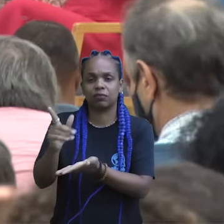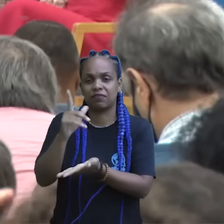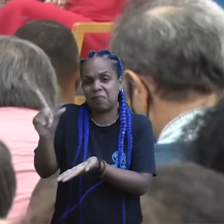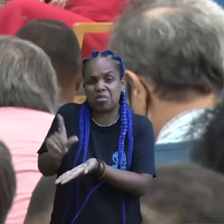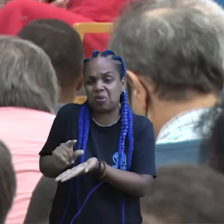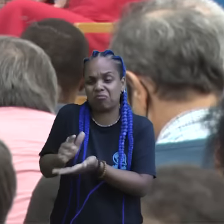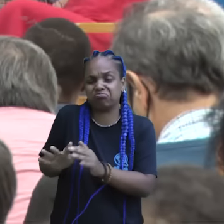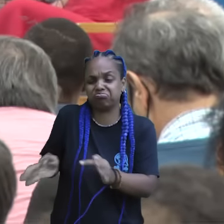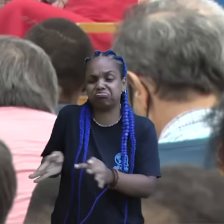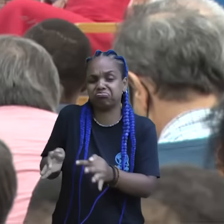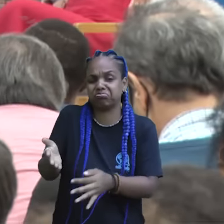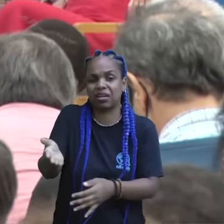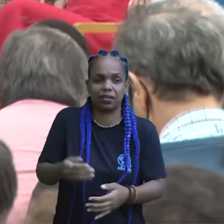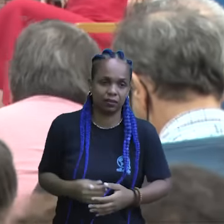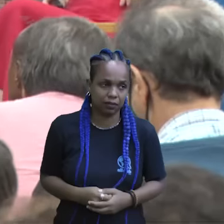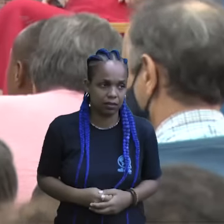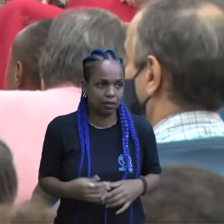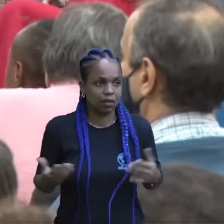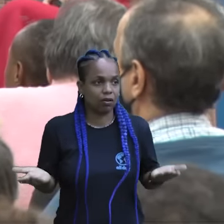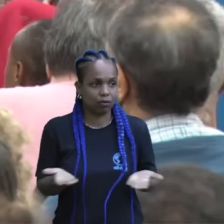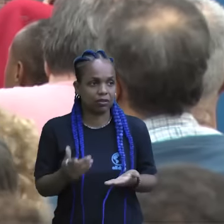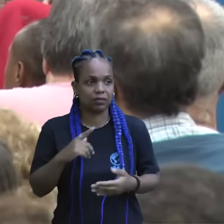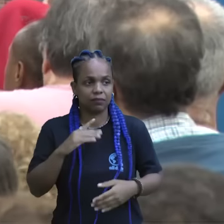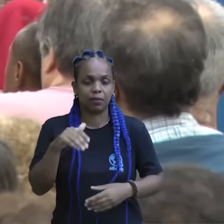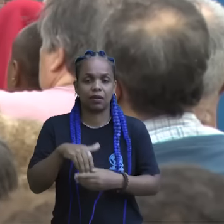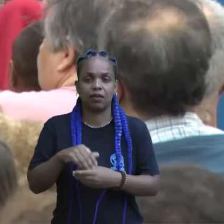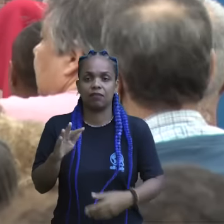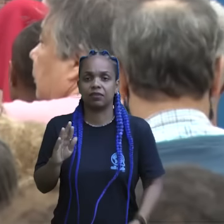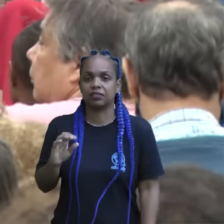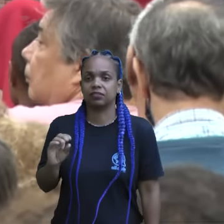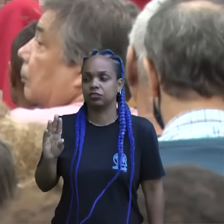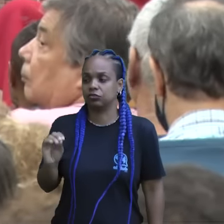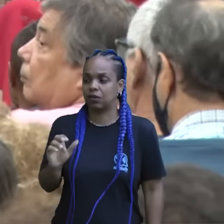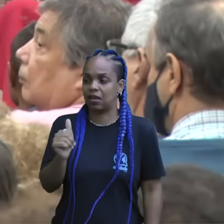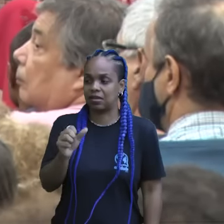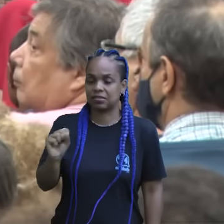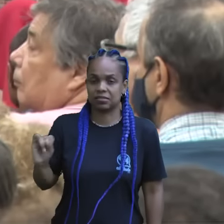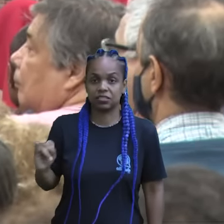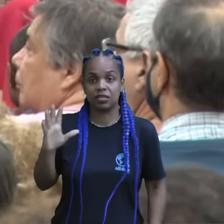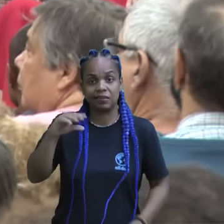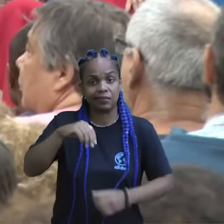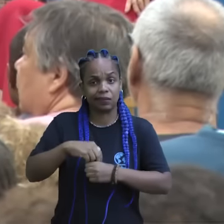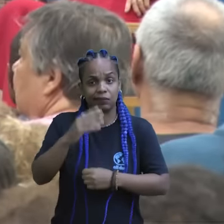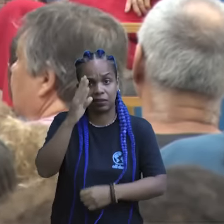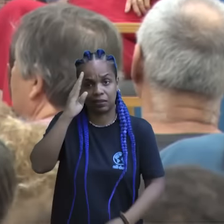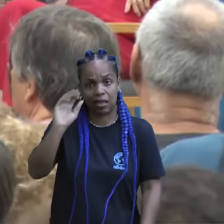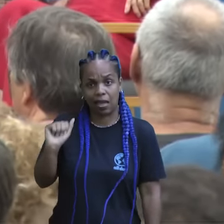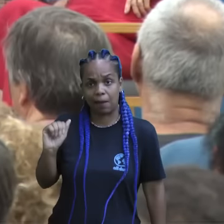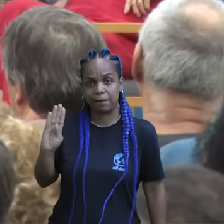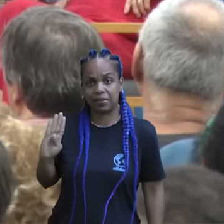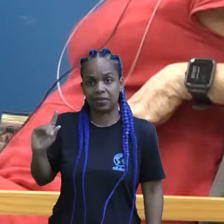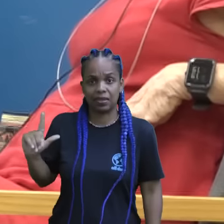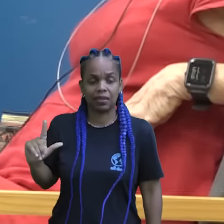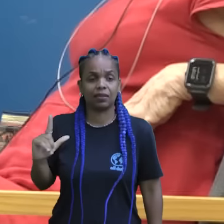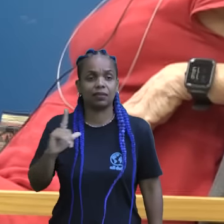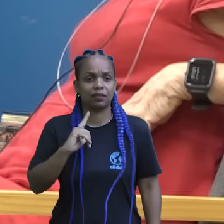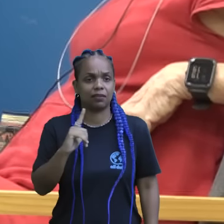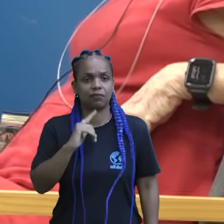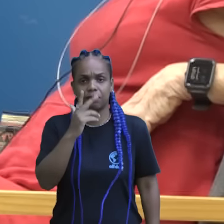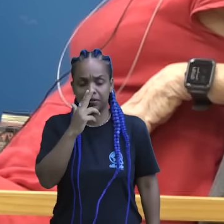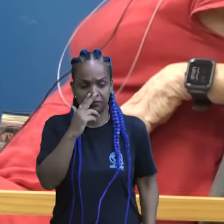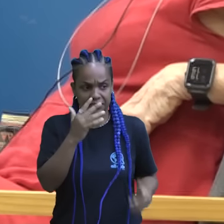Academia Brasileira de Letras não vai redimir o Lima Barreto de alguma forma? Era isso que eu ia perguntar. Já respondeu. Eu imagino que